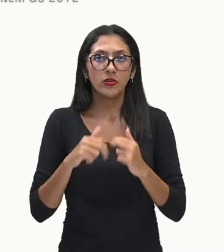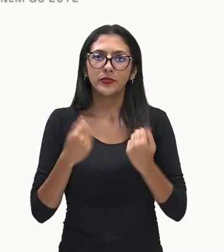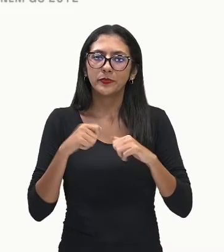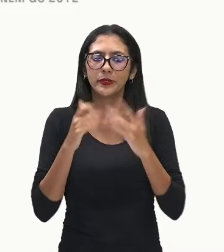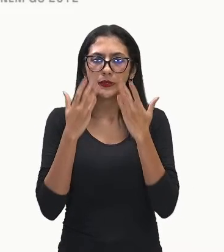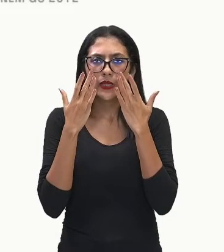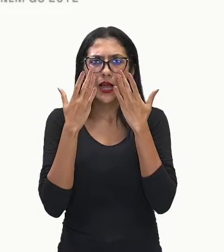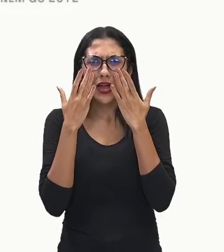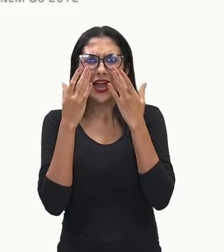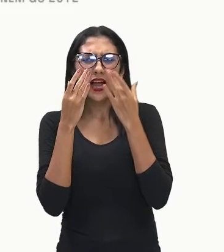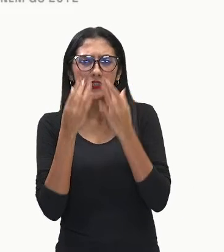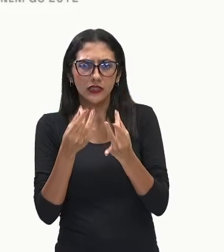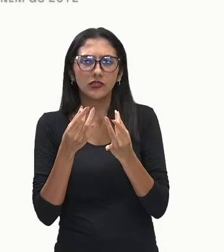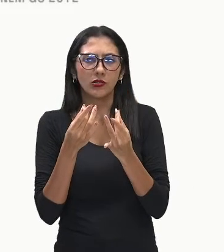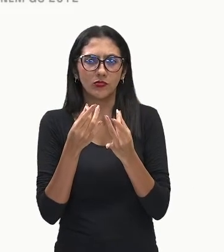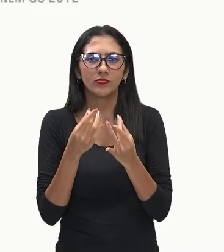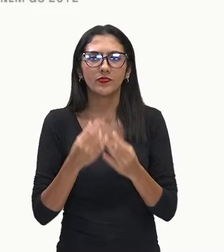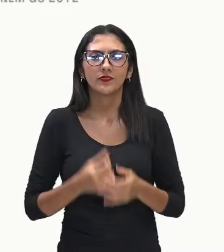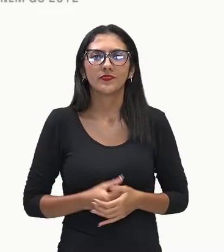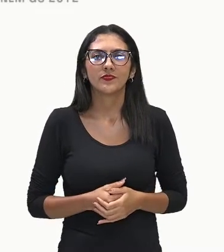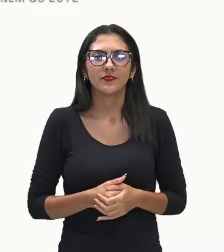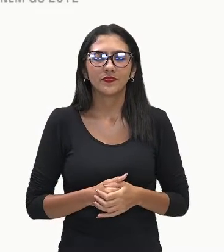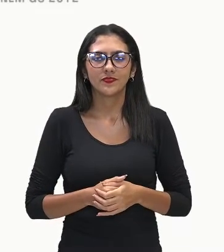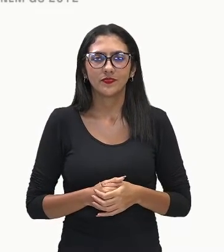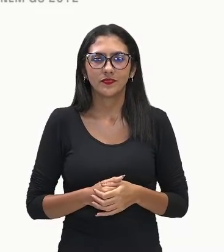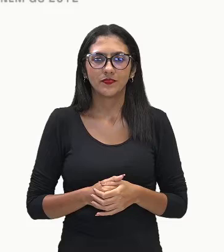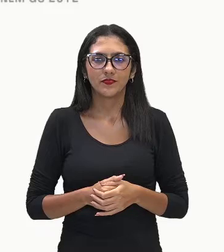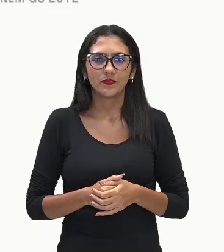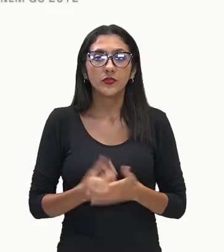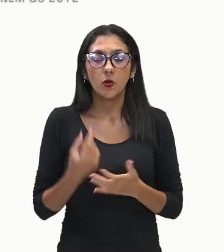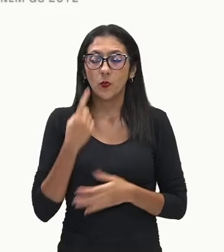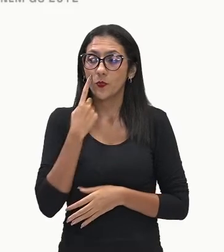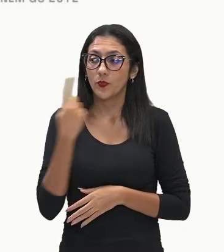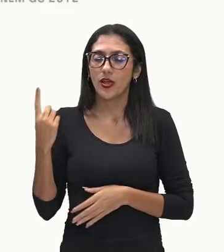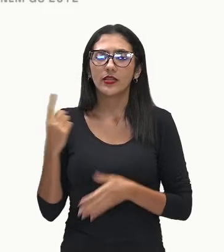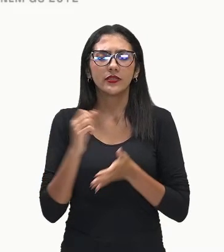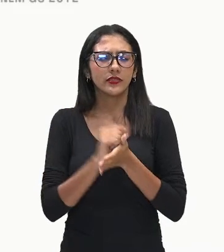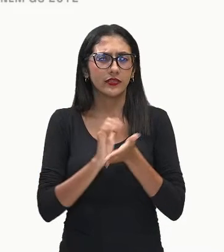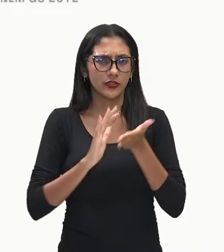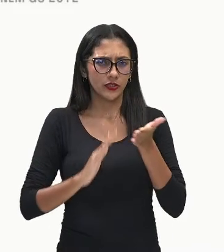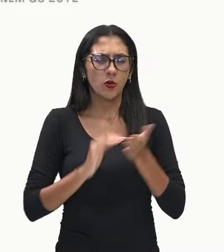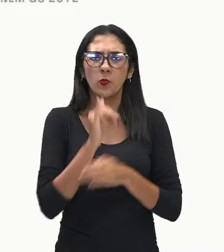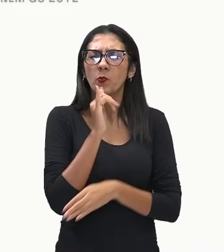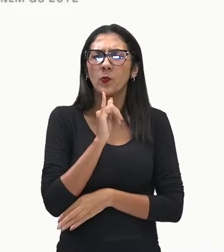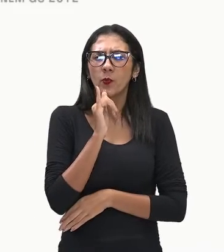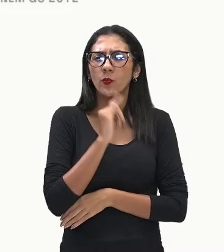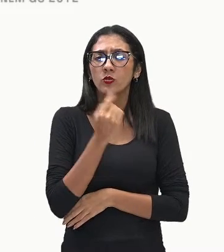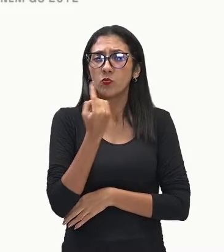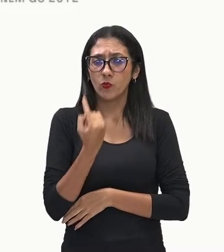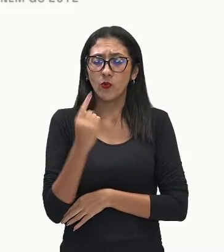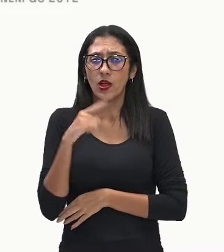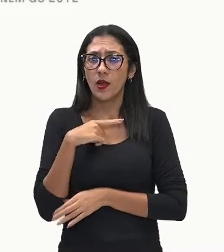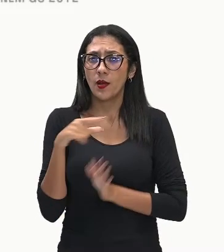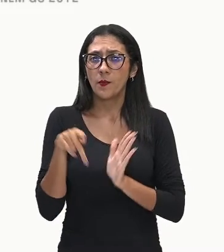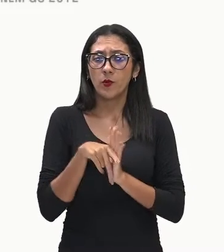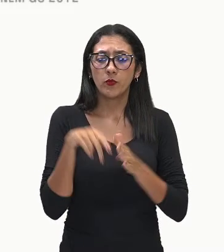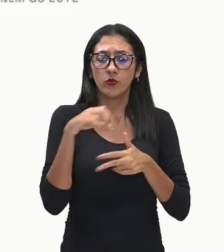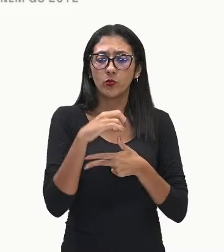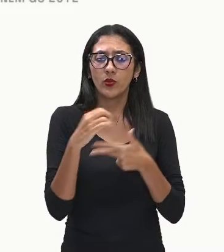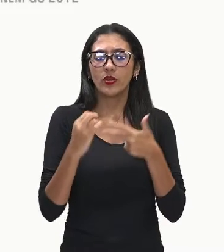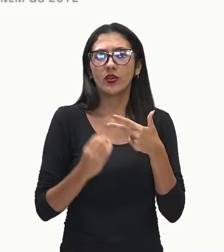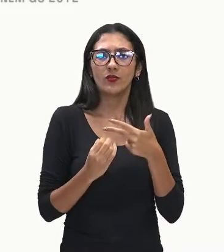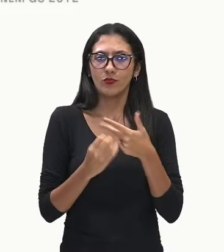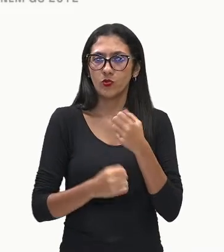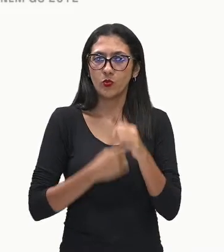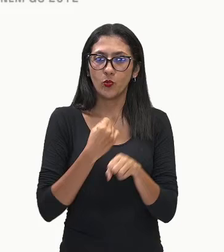nesses dois itens aí. Essa questão aqui, do exemplo 1, foi extraída do Enem no ano de